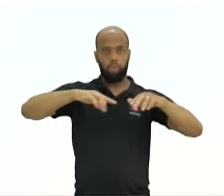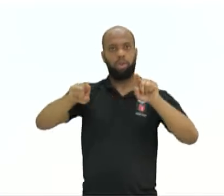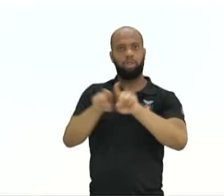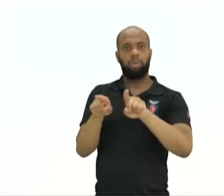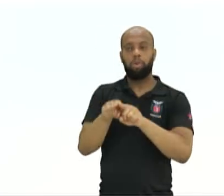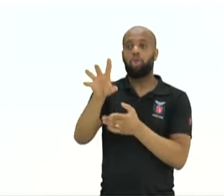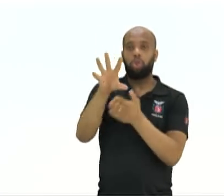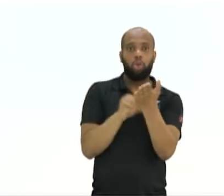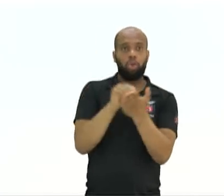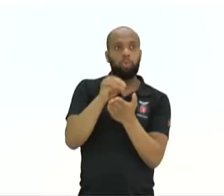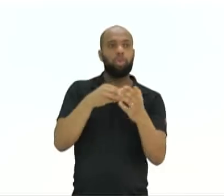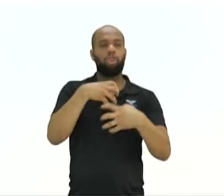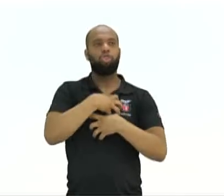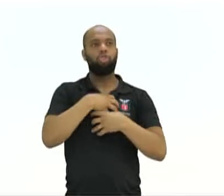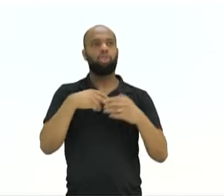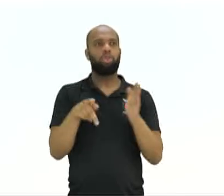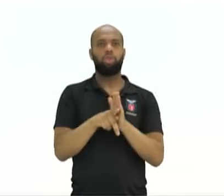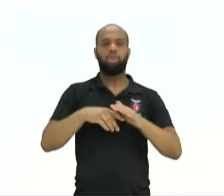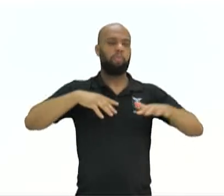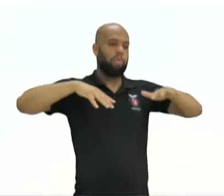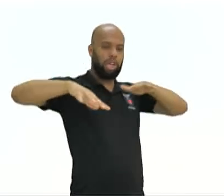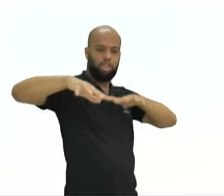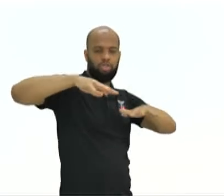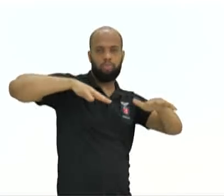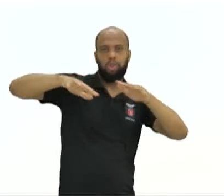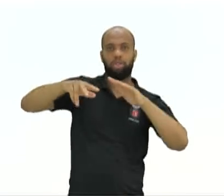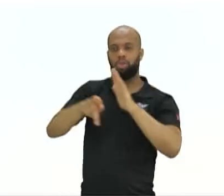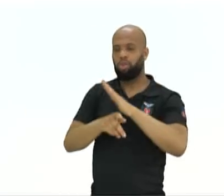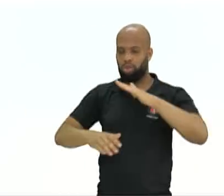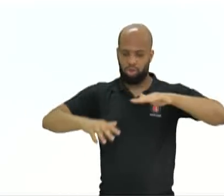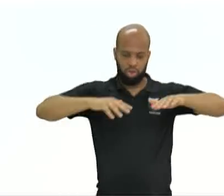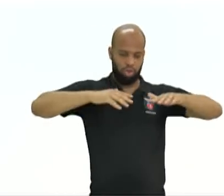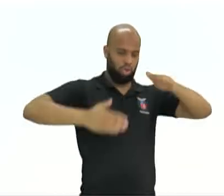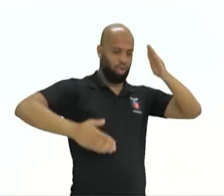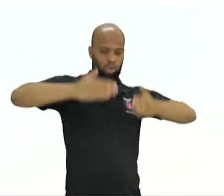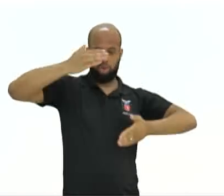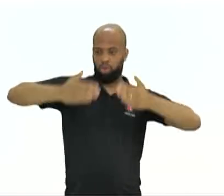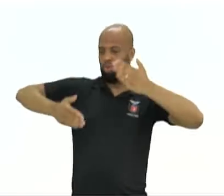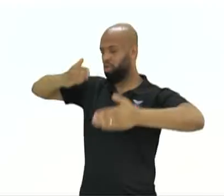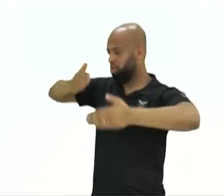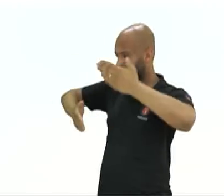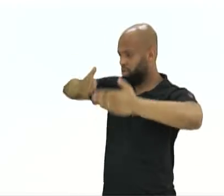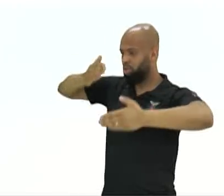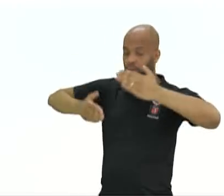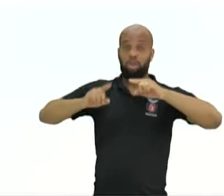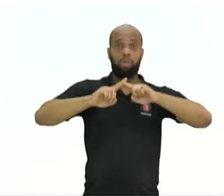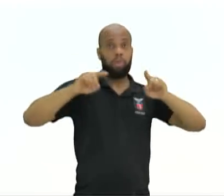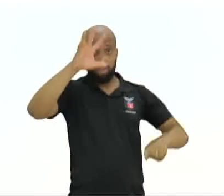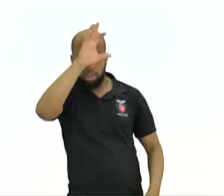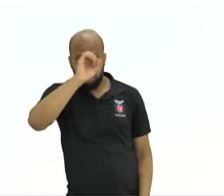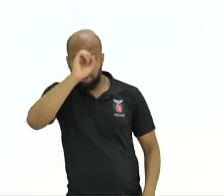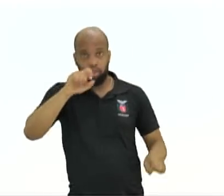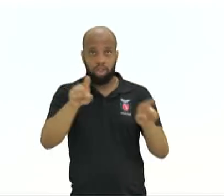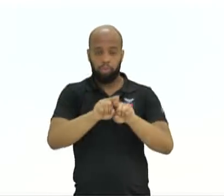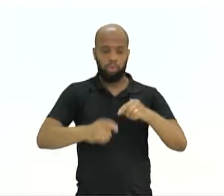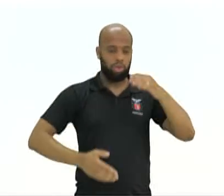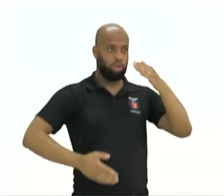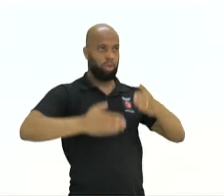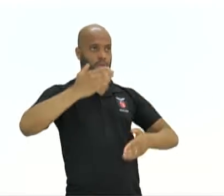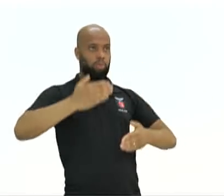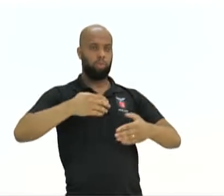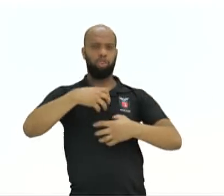que imitavam as movimentações de robôs ou manequins. Mas a gente aprendeu que o robô ele